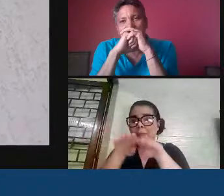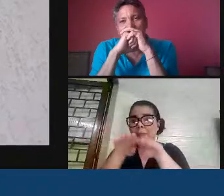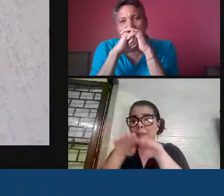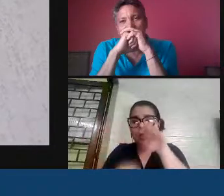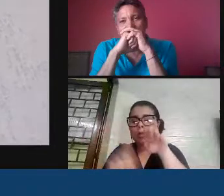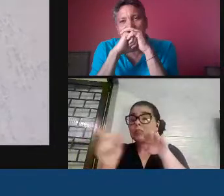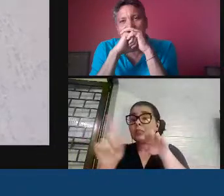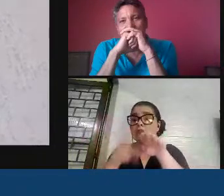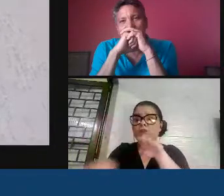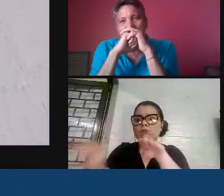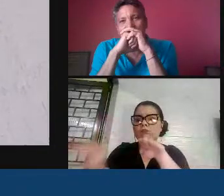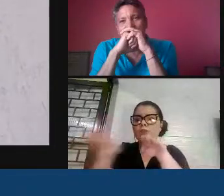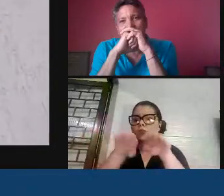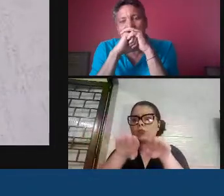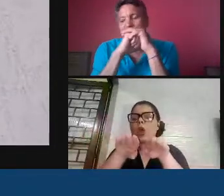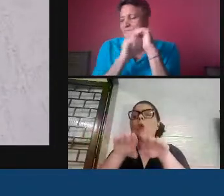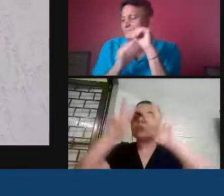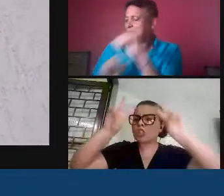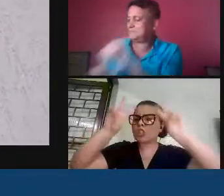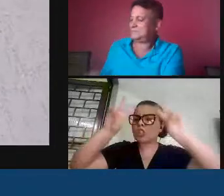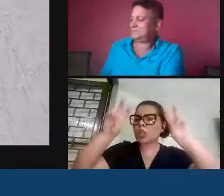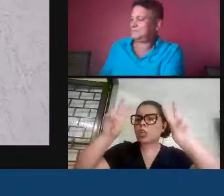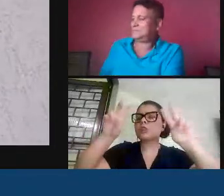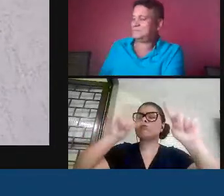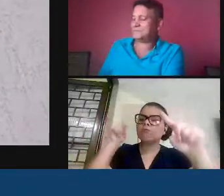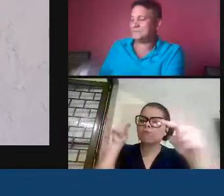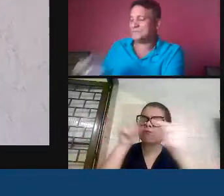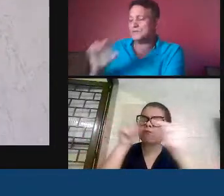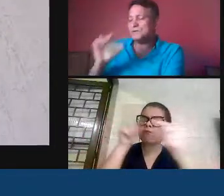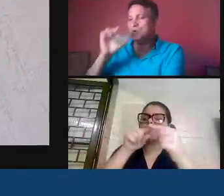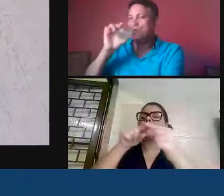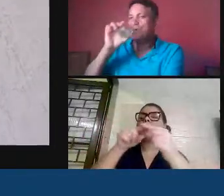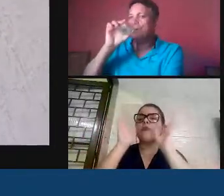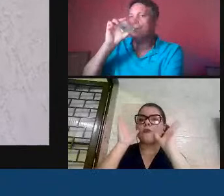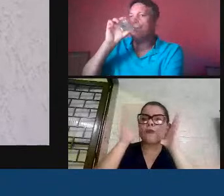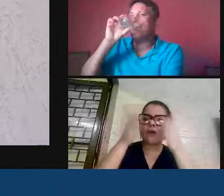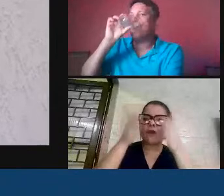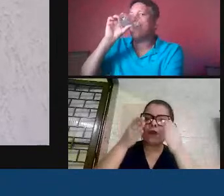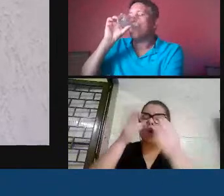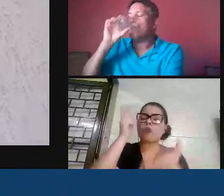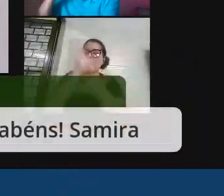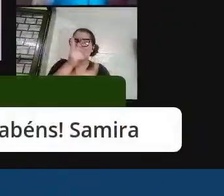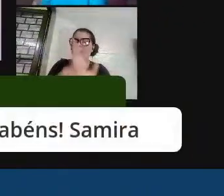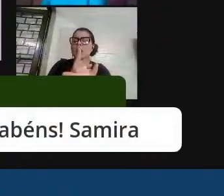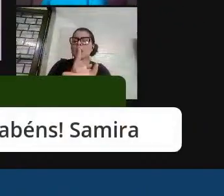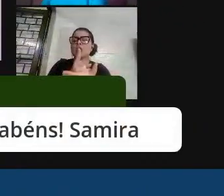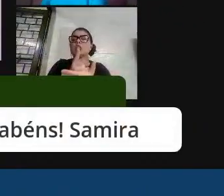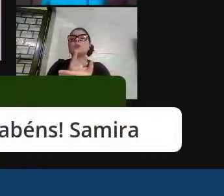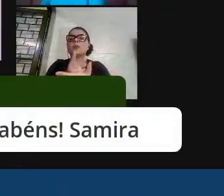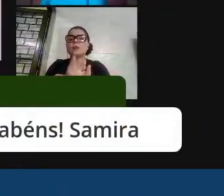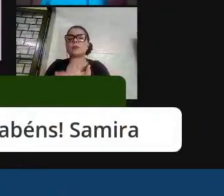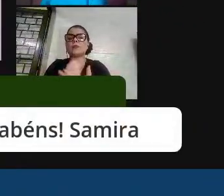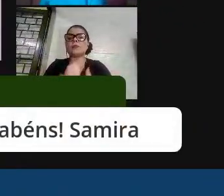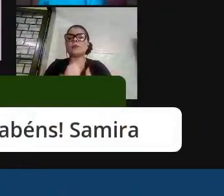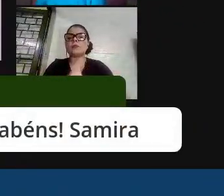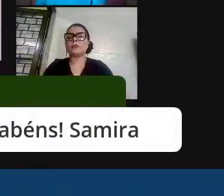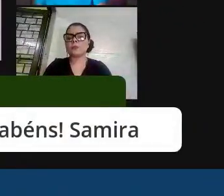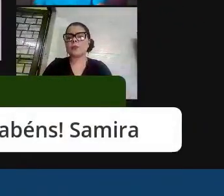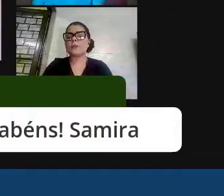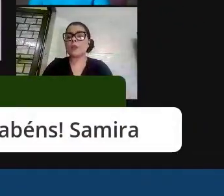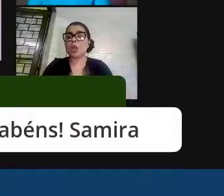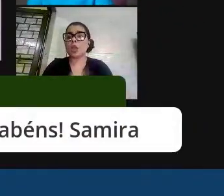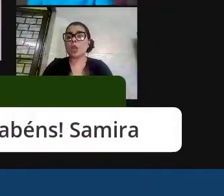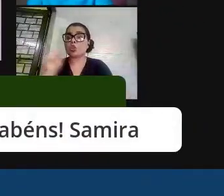Os assuntos eram sempre os mesmos, os focos eram sempre os mesmos, os intervalos eram com os professores e alunos, todos juntos.